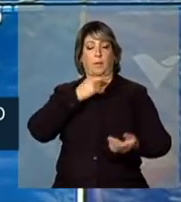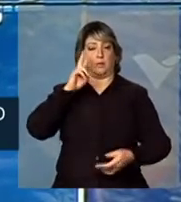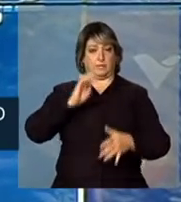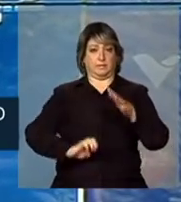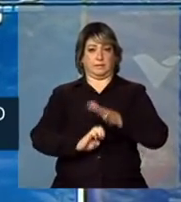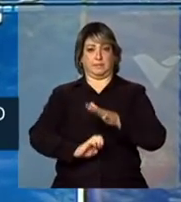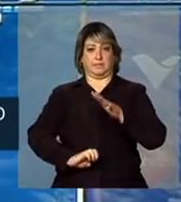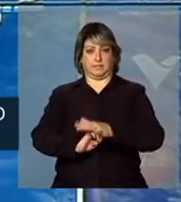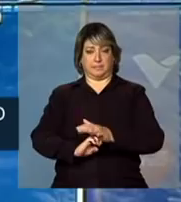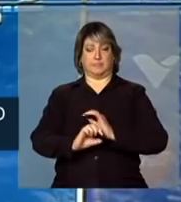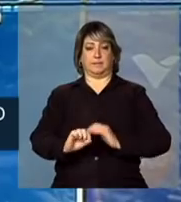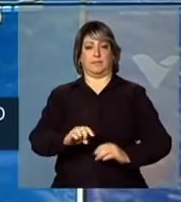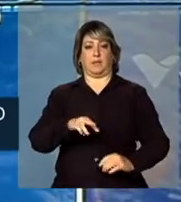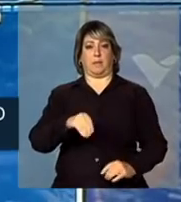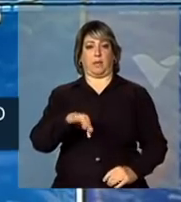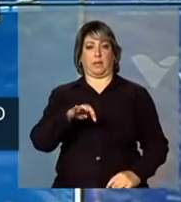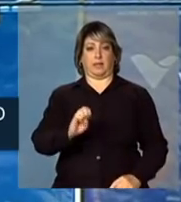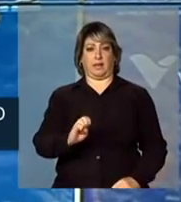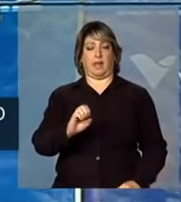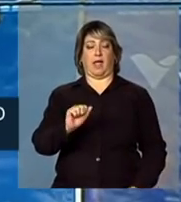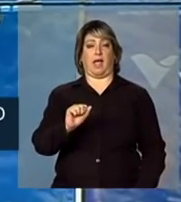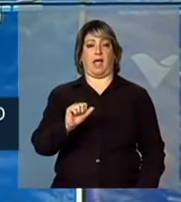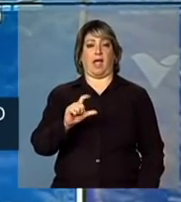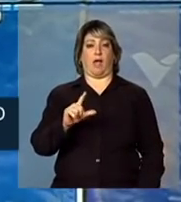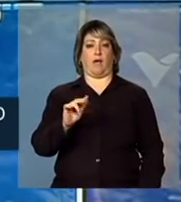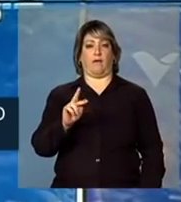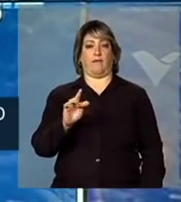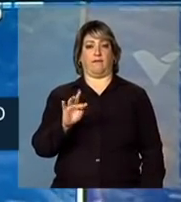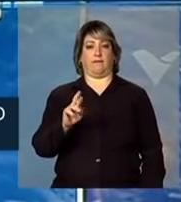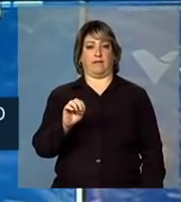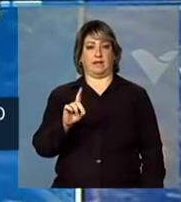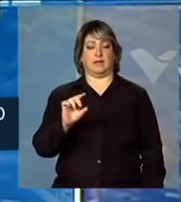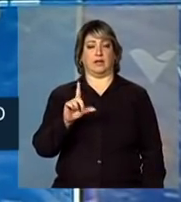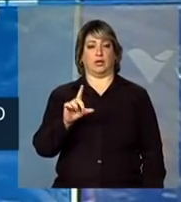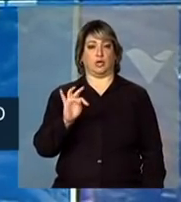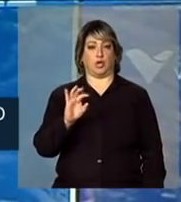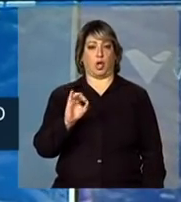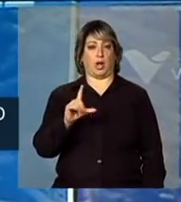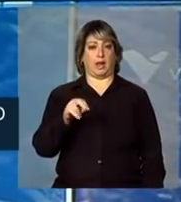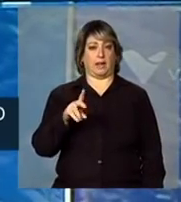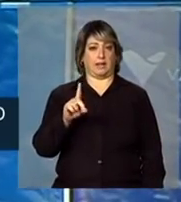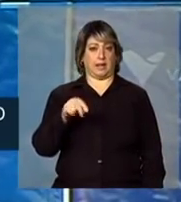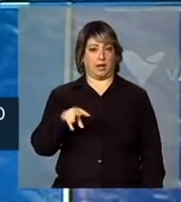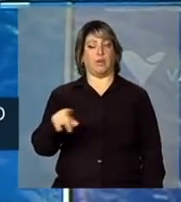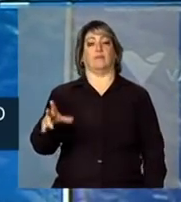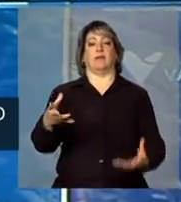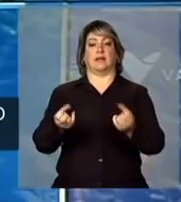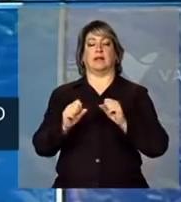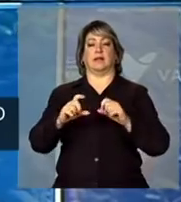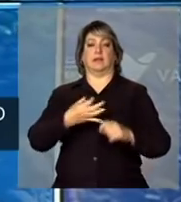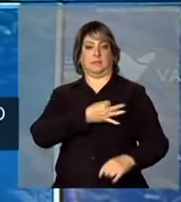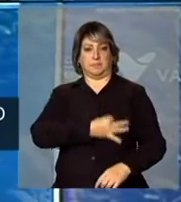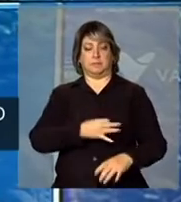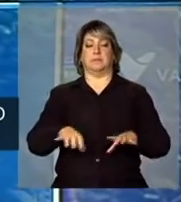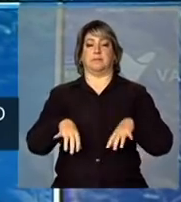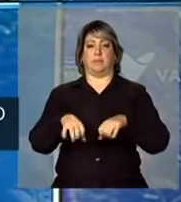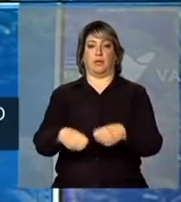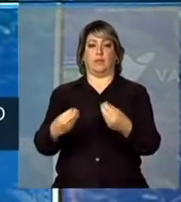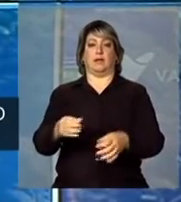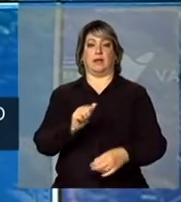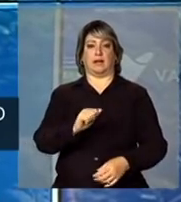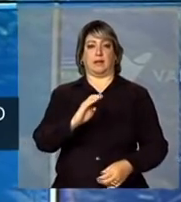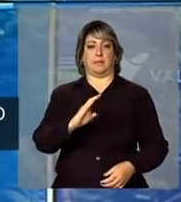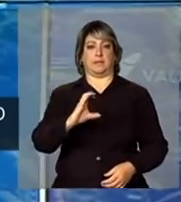pecuarista Monte Alfred Mota Toledano. Vai receber a comenda e o diploma do mérito